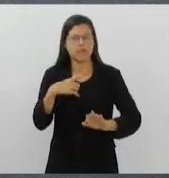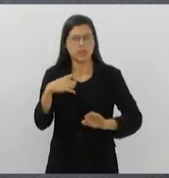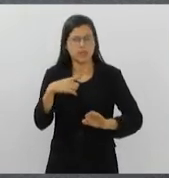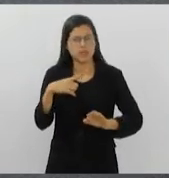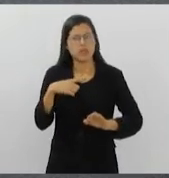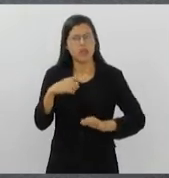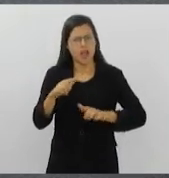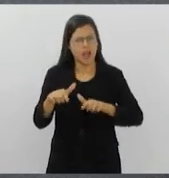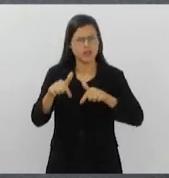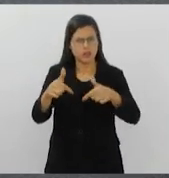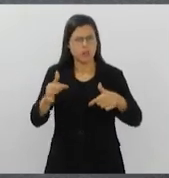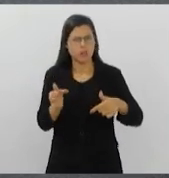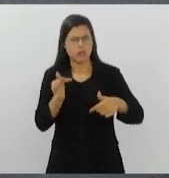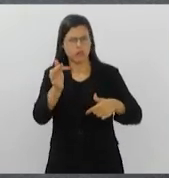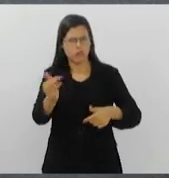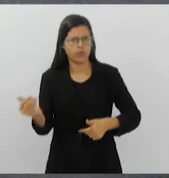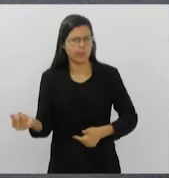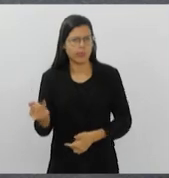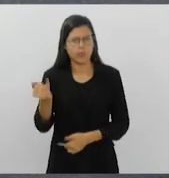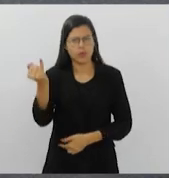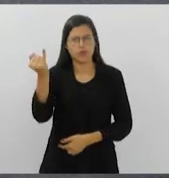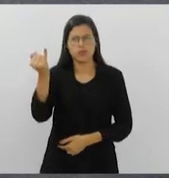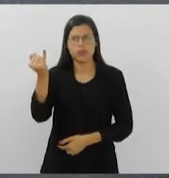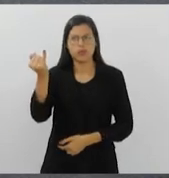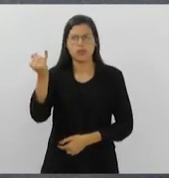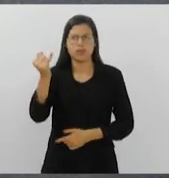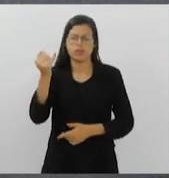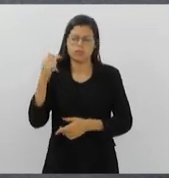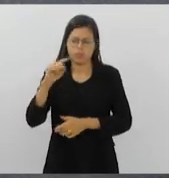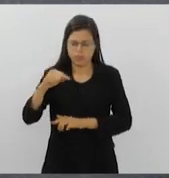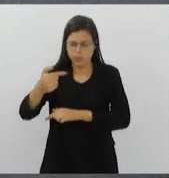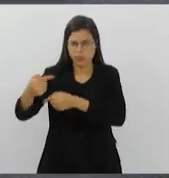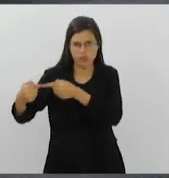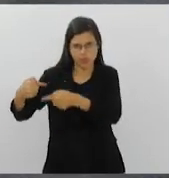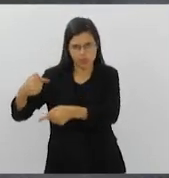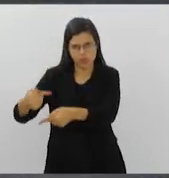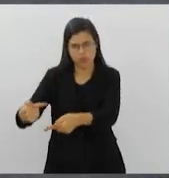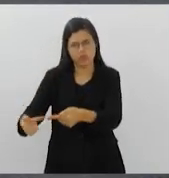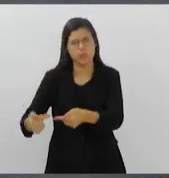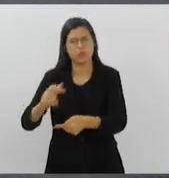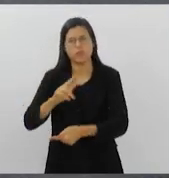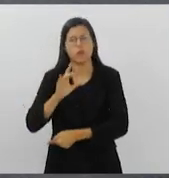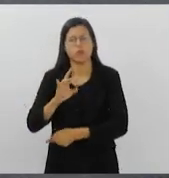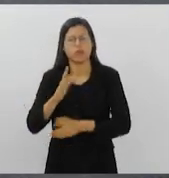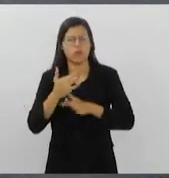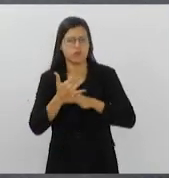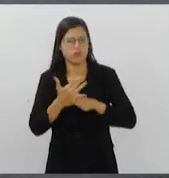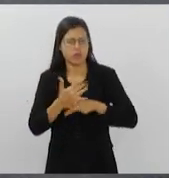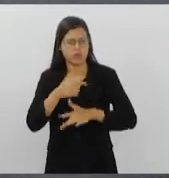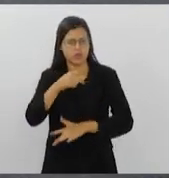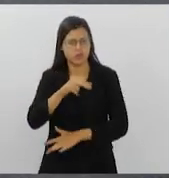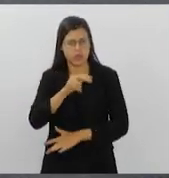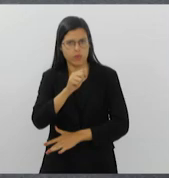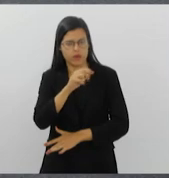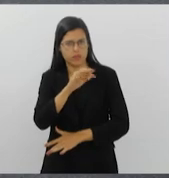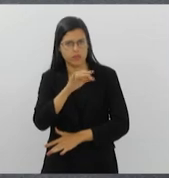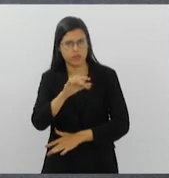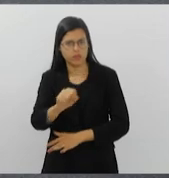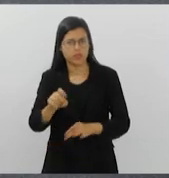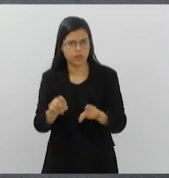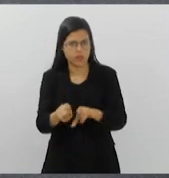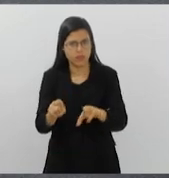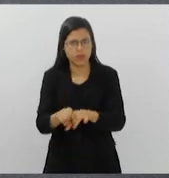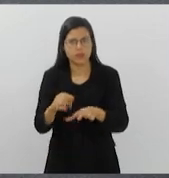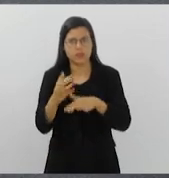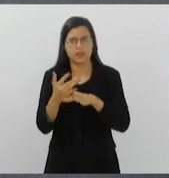frutos importantíssimos para as próximas gerações, não só para o município de Coatis, para os municípios